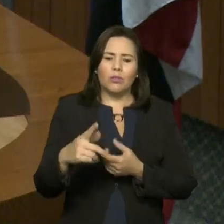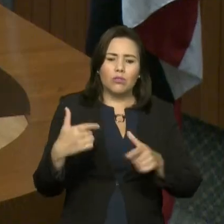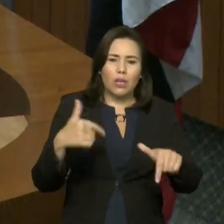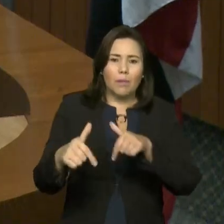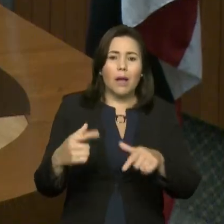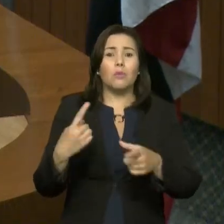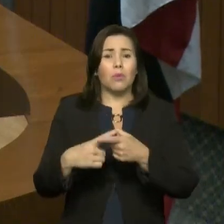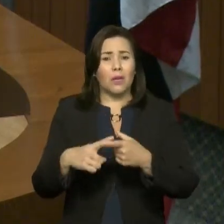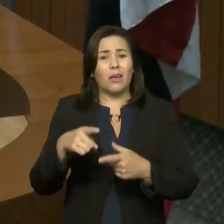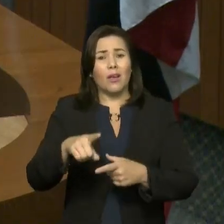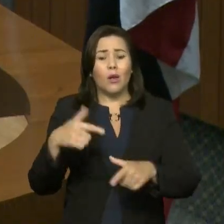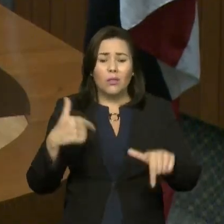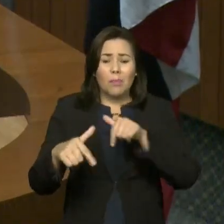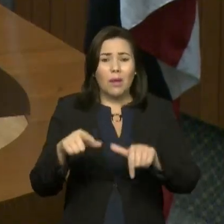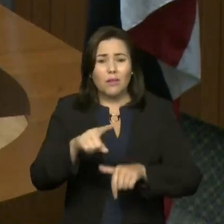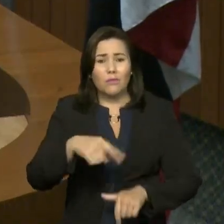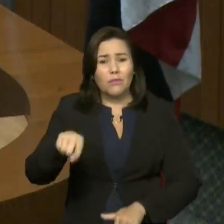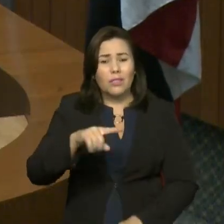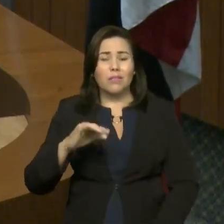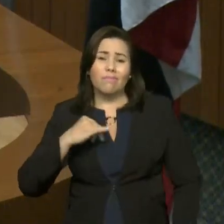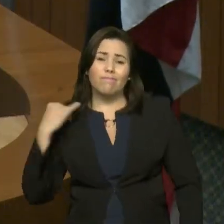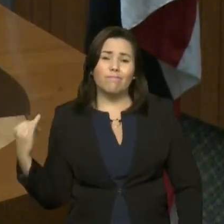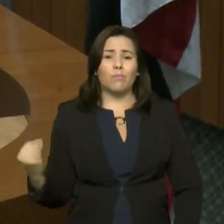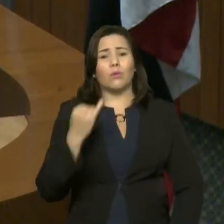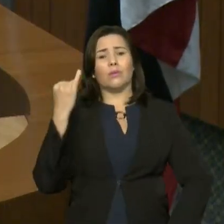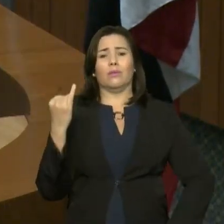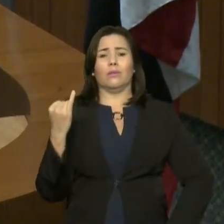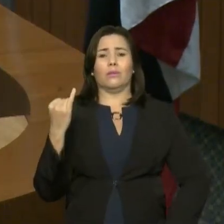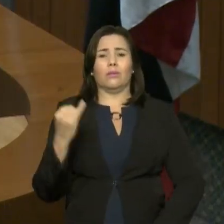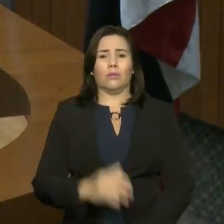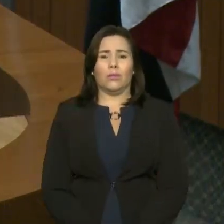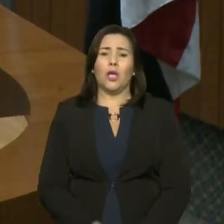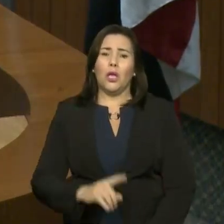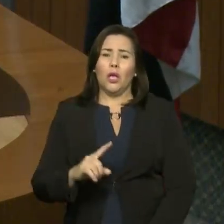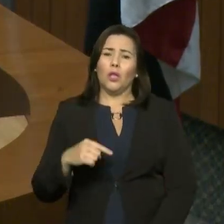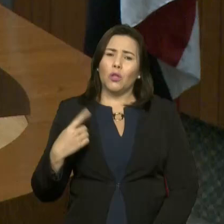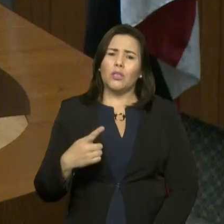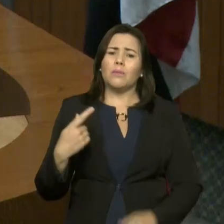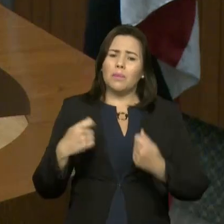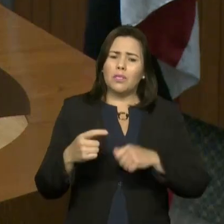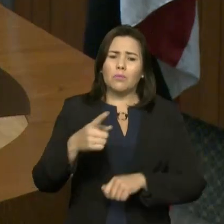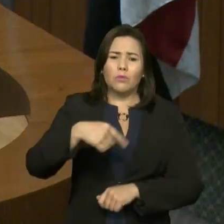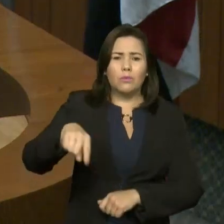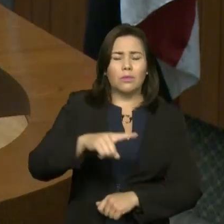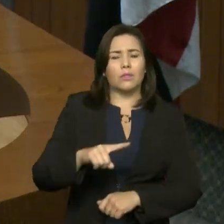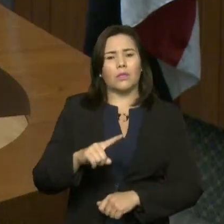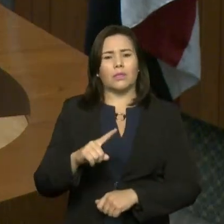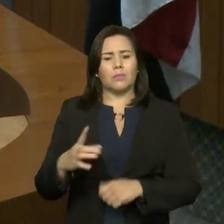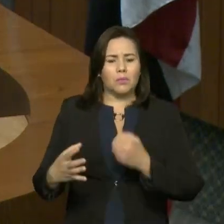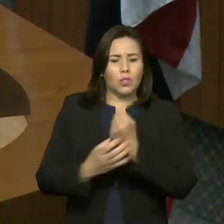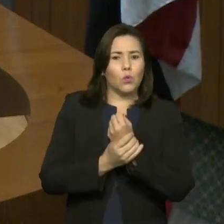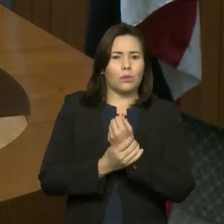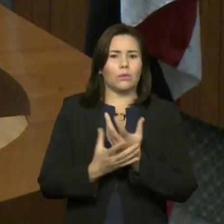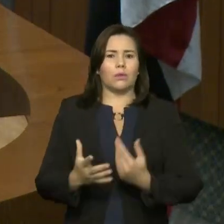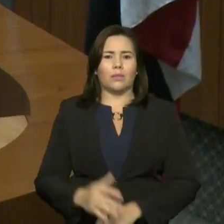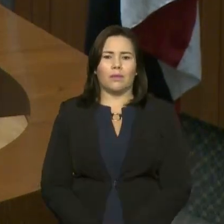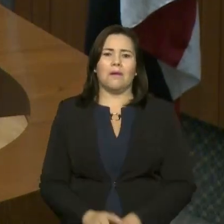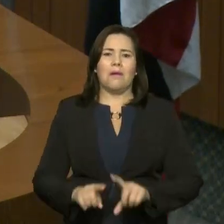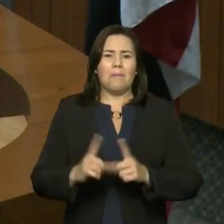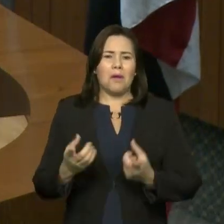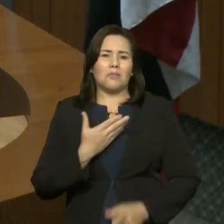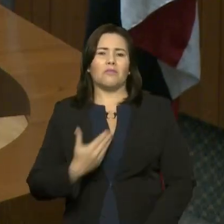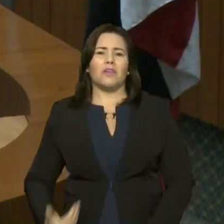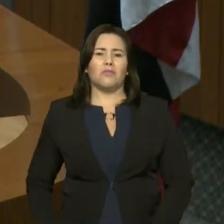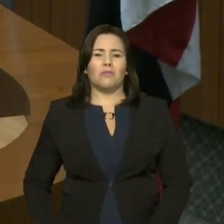são fundamentais para que nós tenhamos tranquilidade para viver, vocês estão sendo preteridos, desmerecidos,